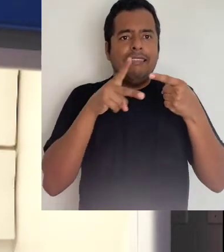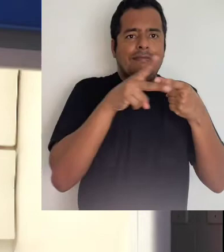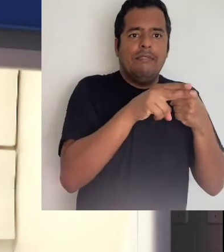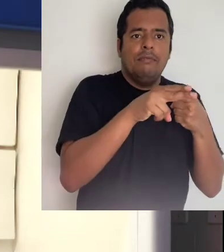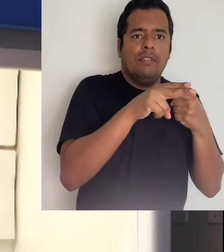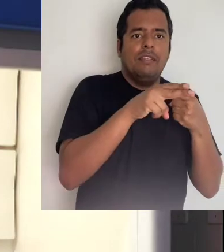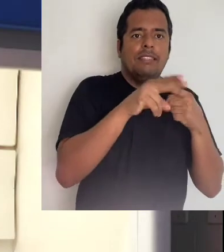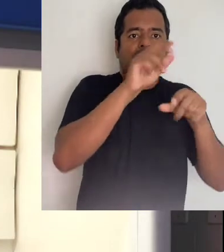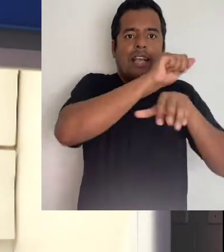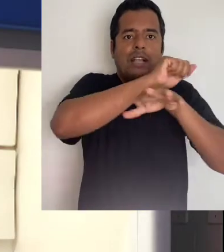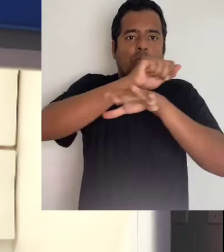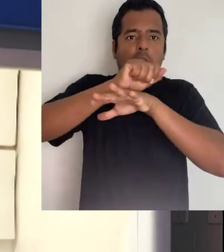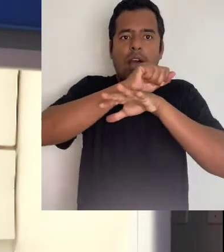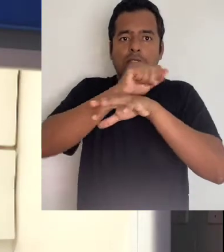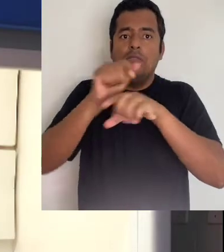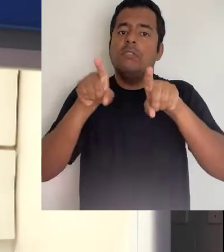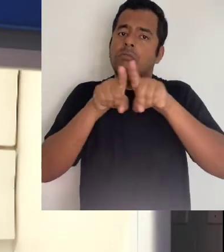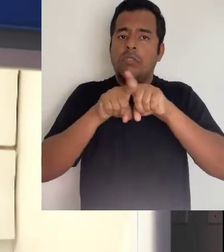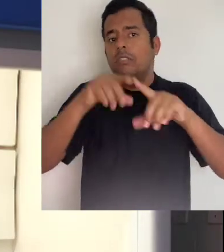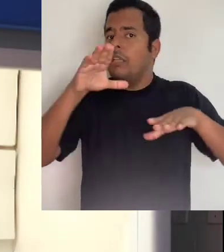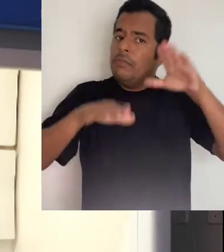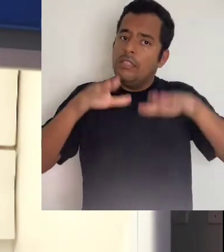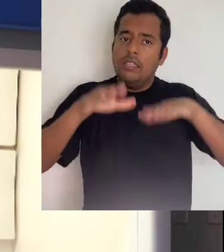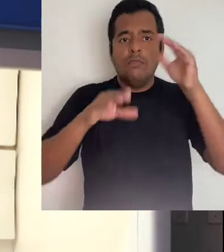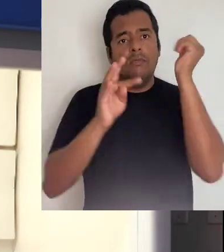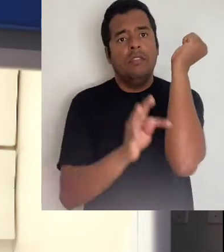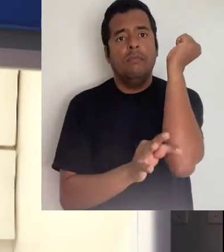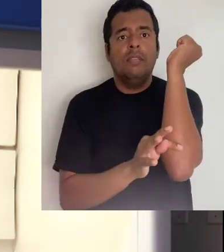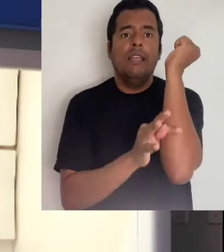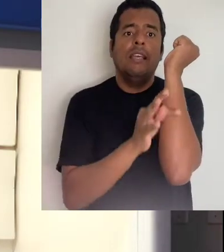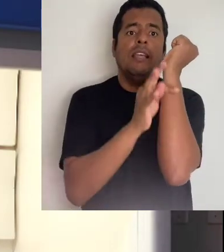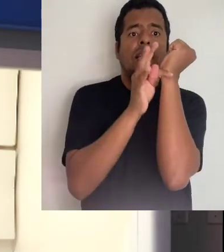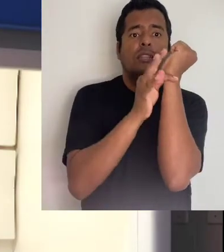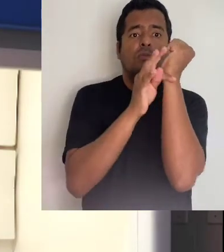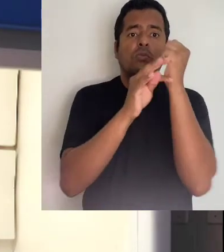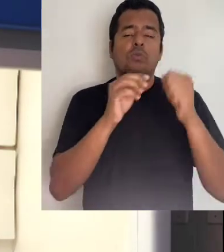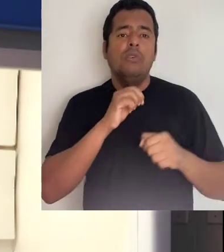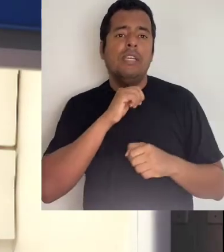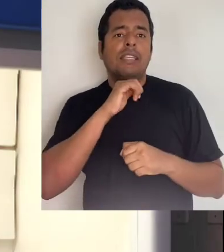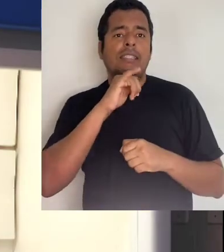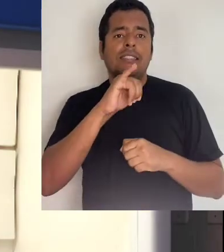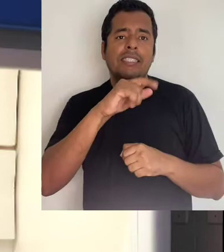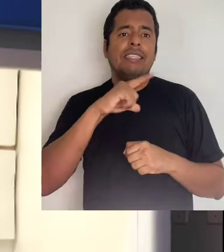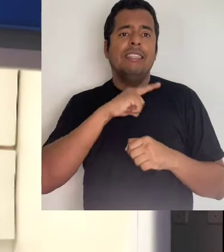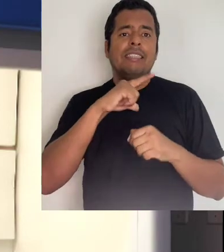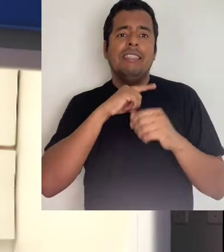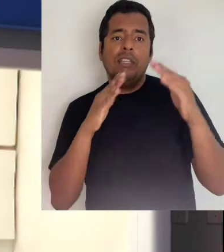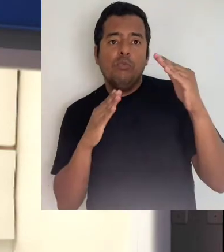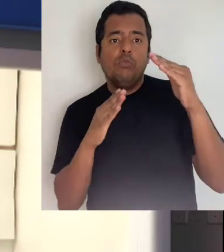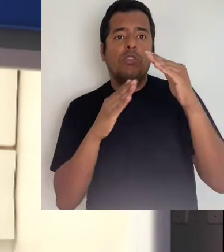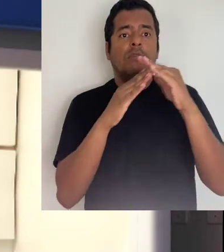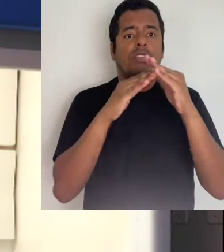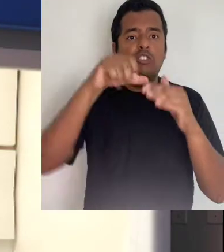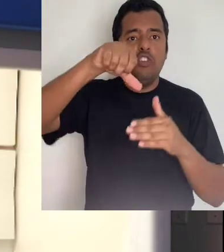esse ácido que tenha sido destilado também, tá? Dependendo da temperatura, se você atingiu aquele limite